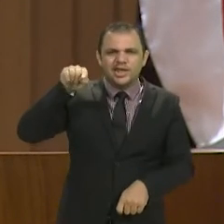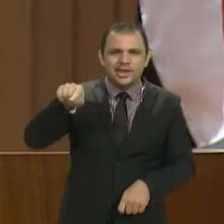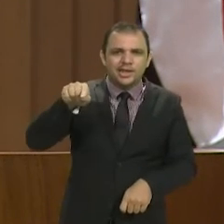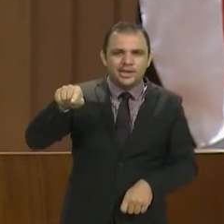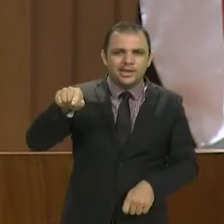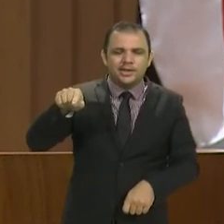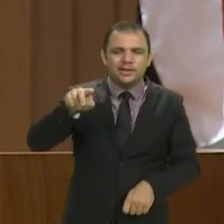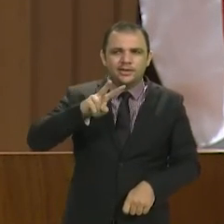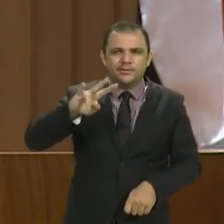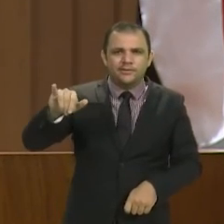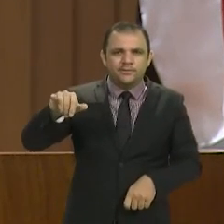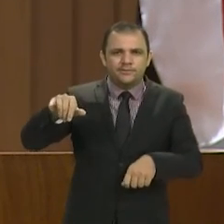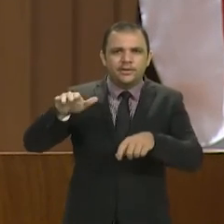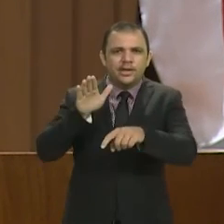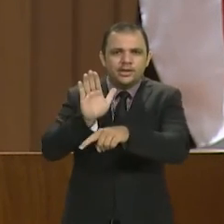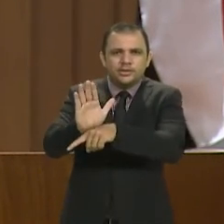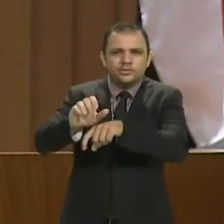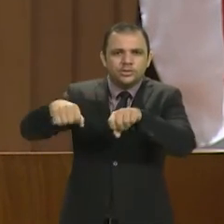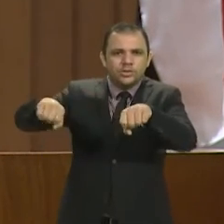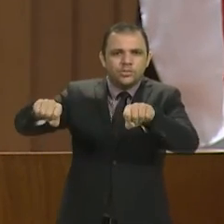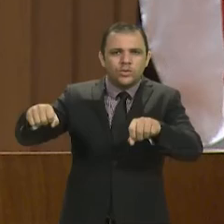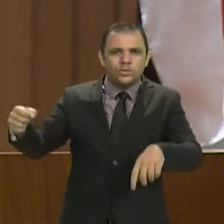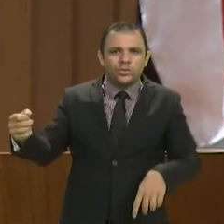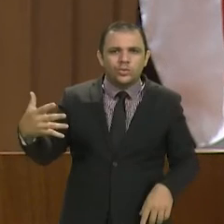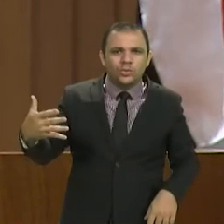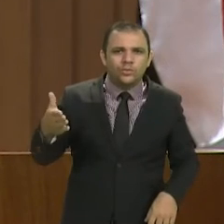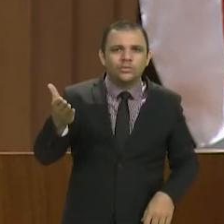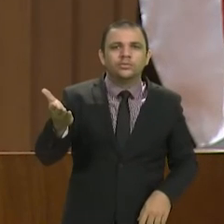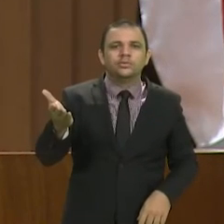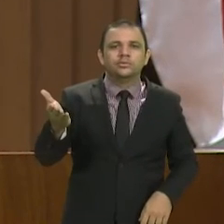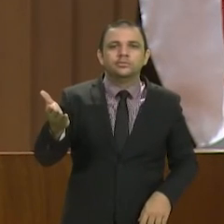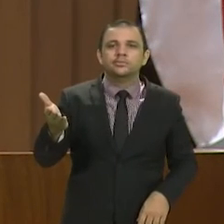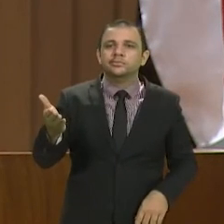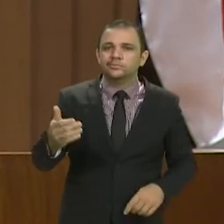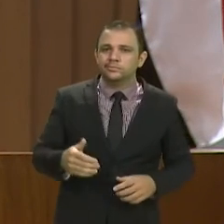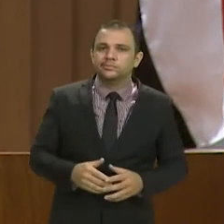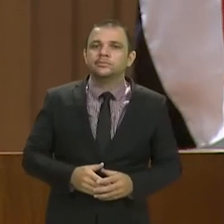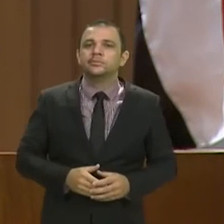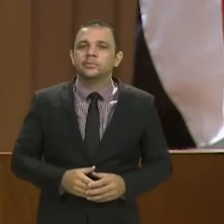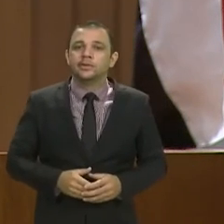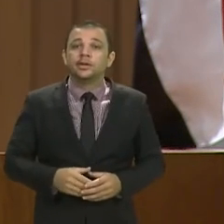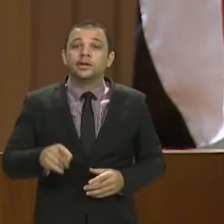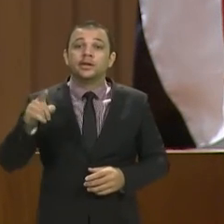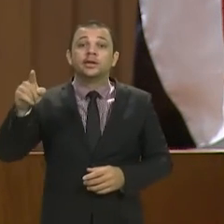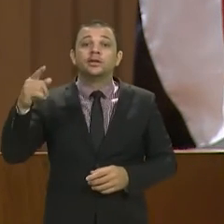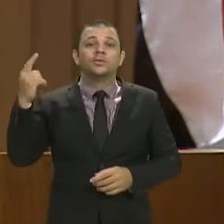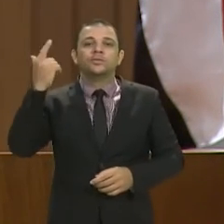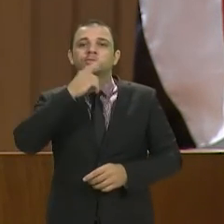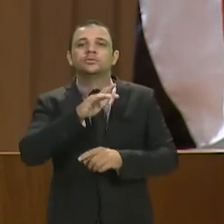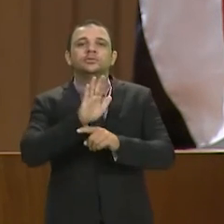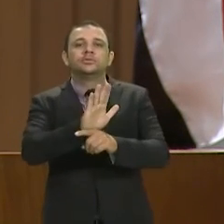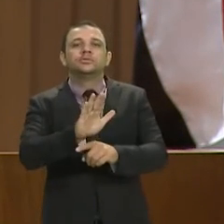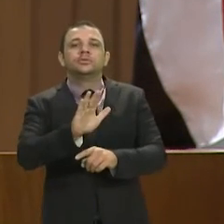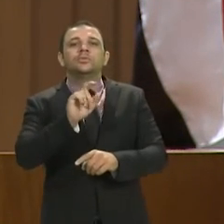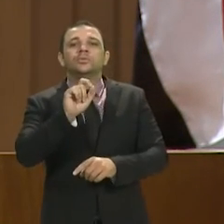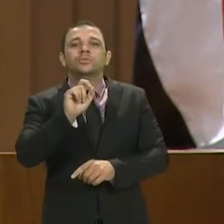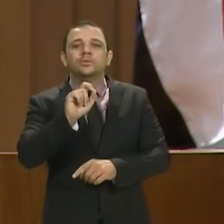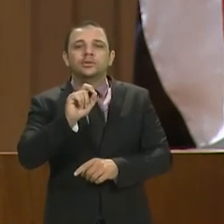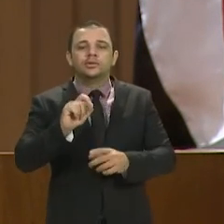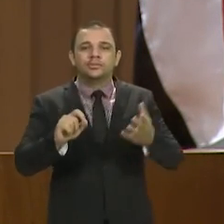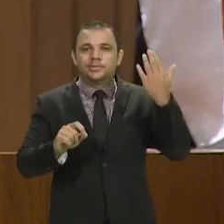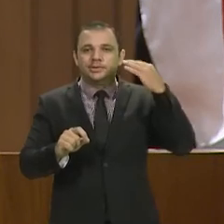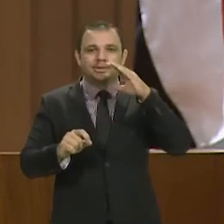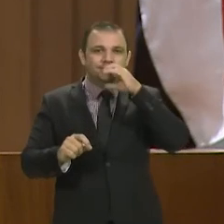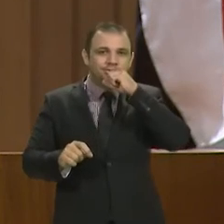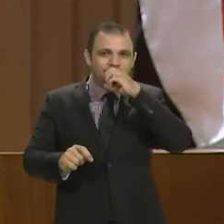fez com que sábado muitos maranhenses pudessem voltar àquela rivalidade de moto e